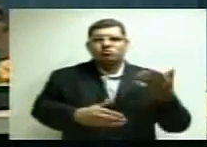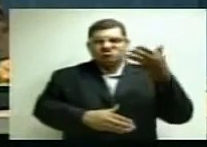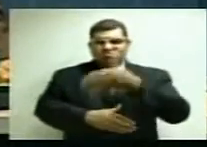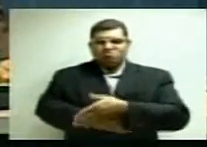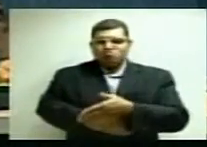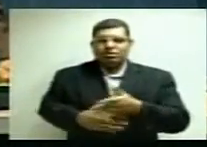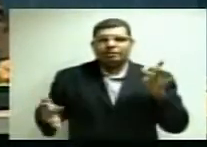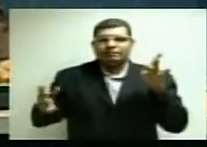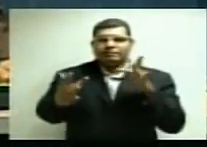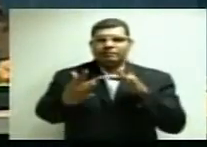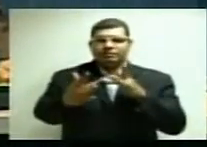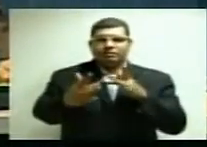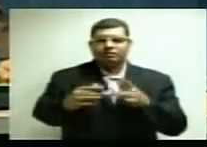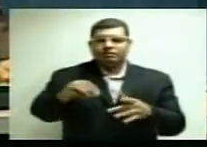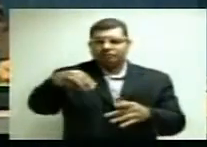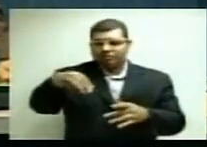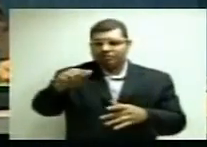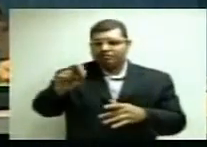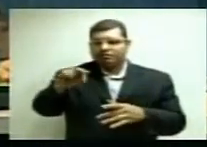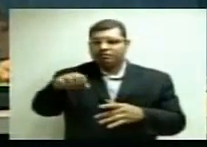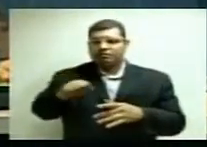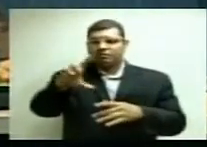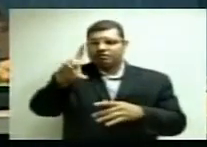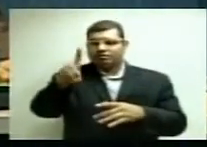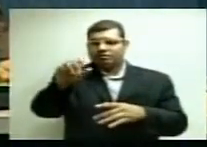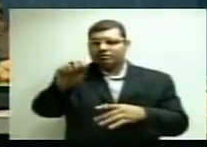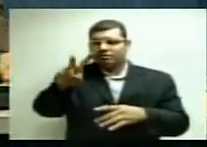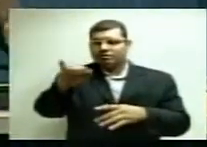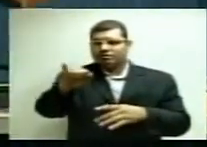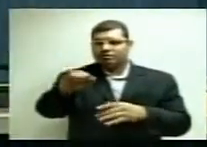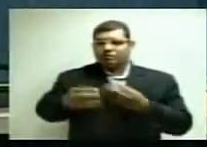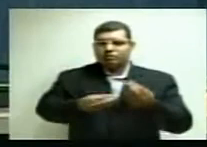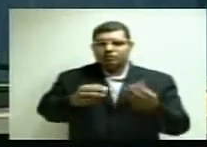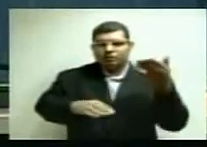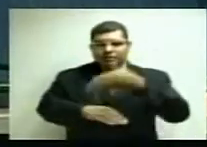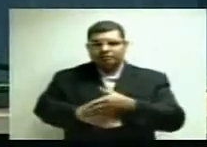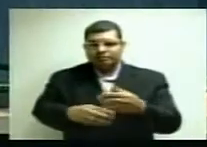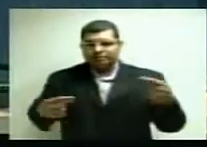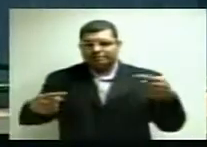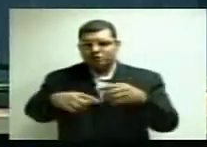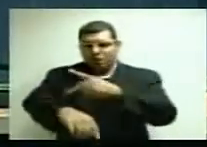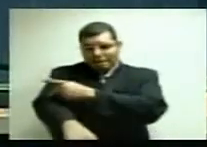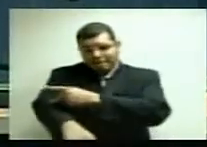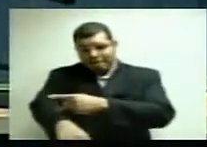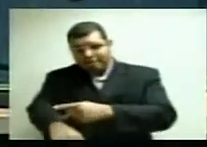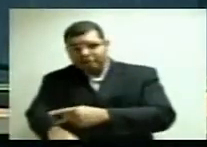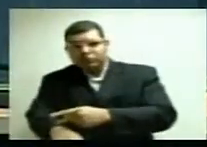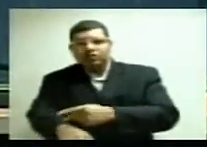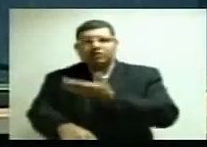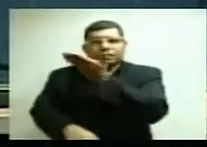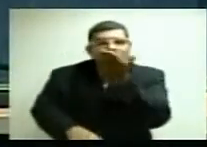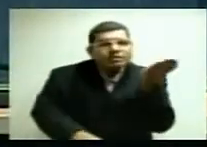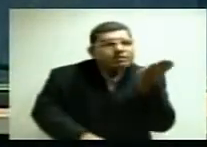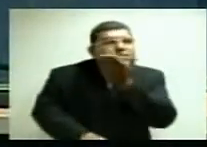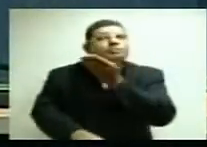fluvial, ligando ali a Marina do Davi até o Ceasa, com paradas na Ponta Negra, no São